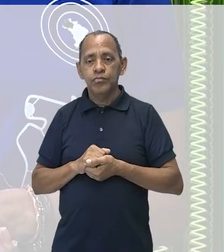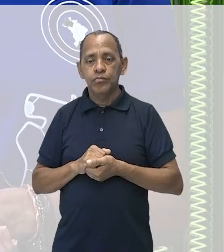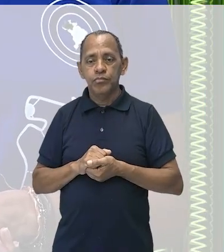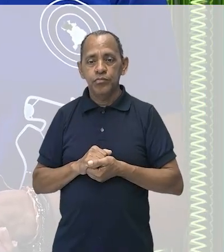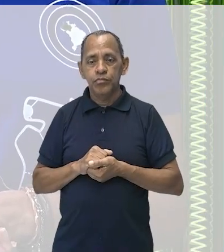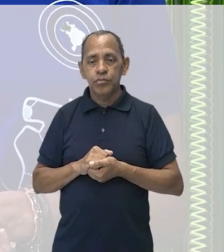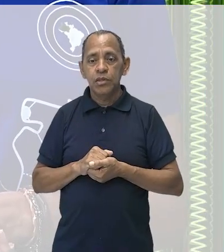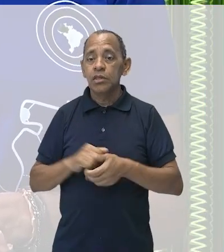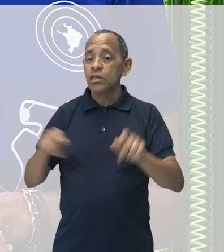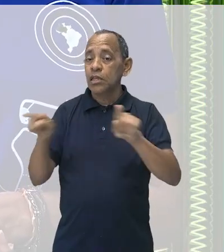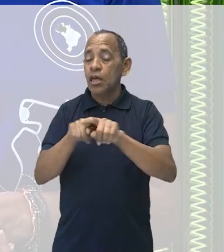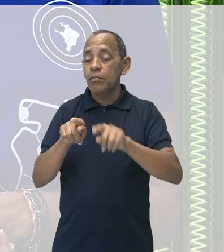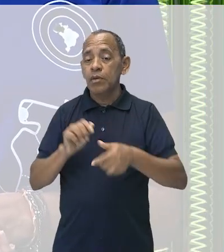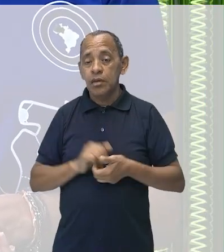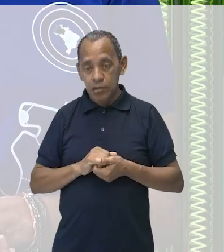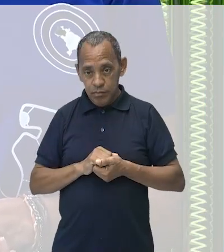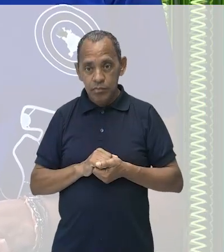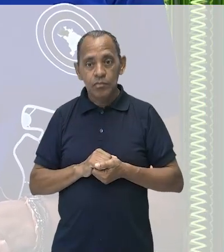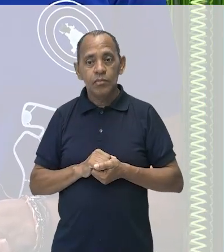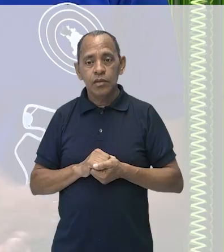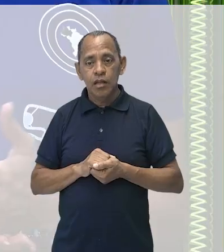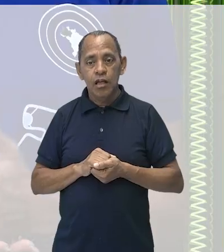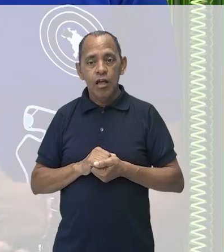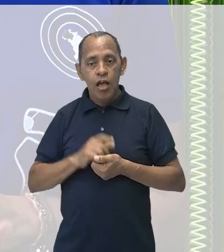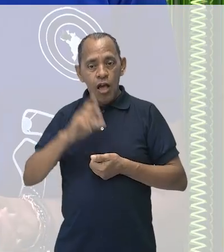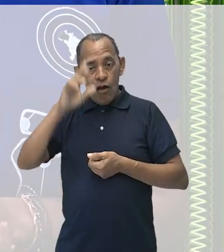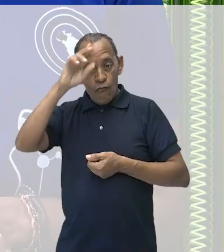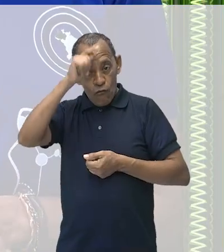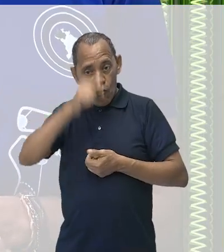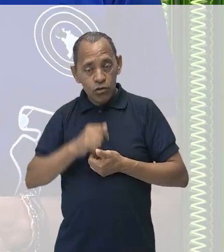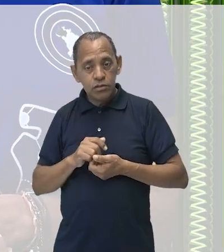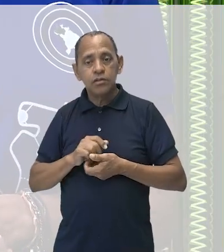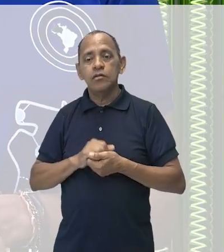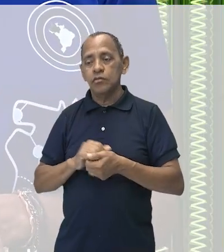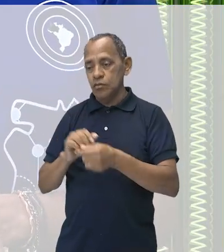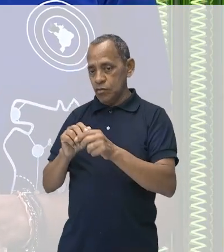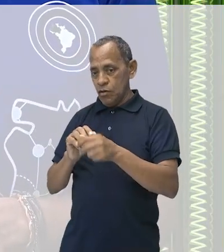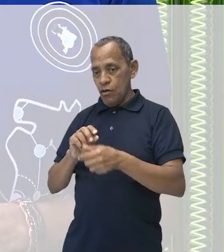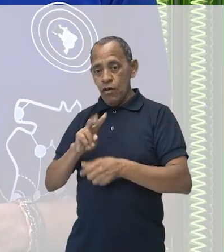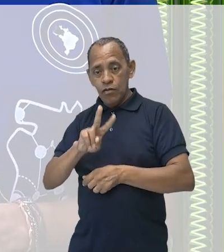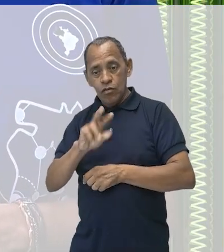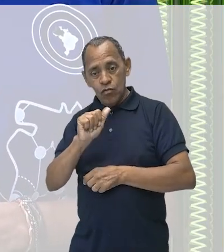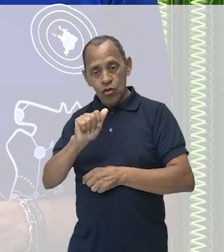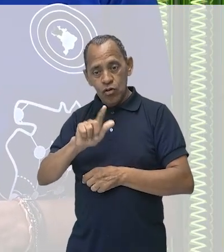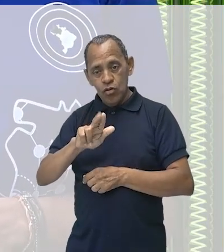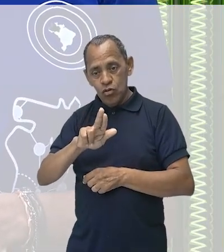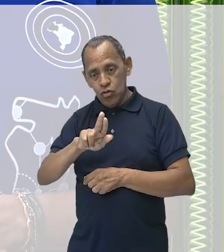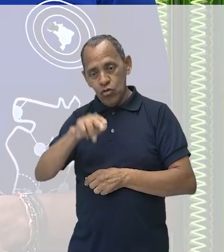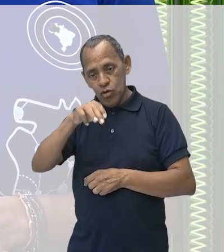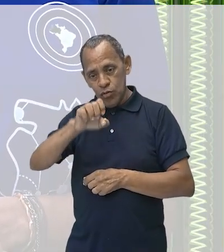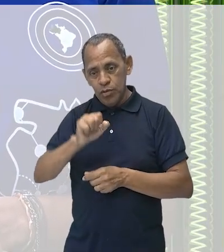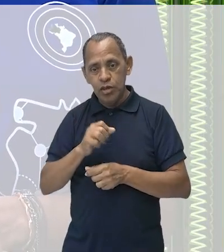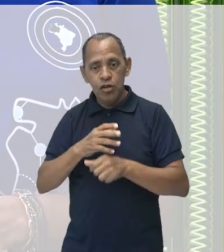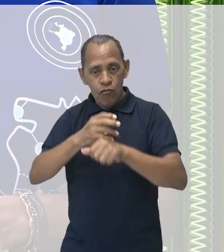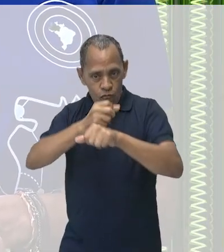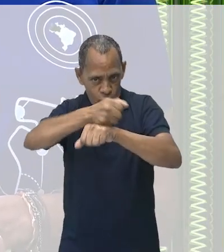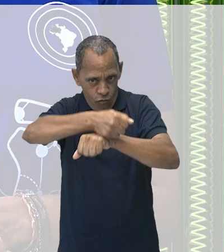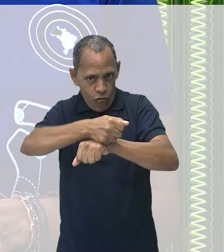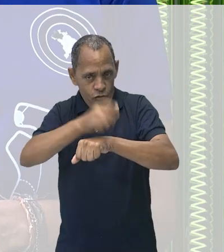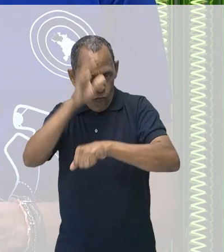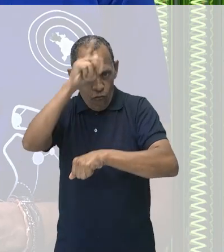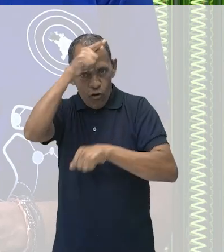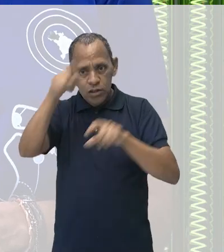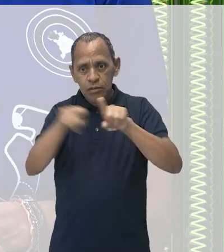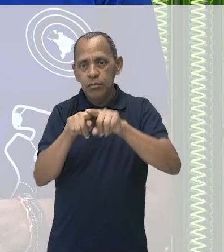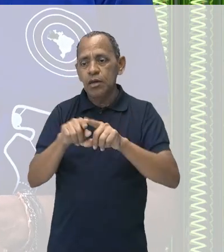frequência. Ele também apresenta uma intensidade, que é o volume, permitindo diferenciar um som forte, grande amplitude, de um som